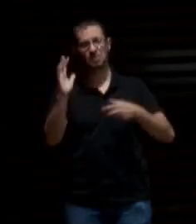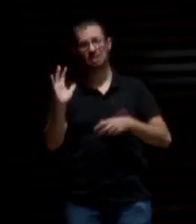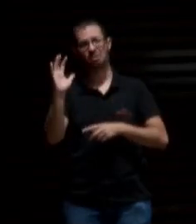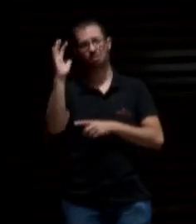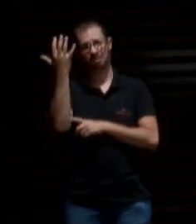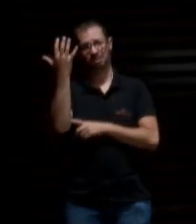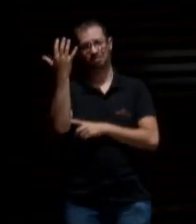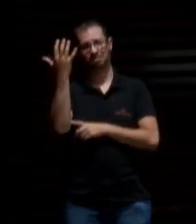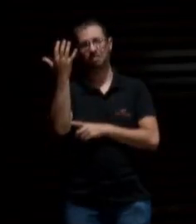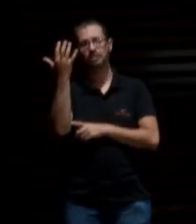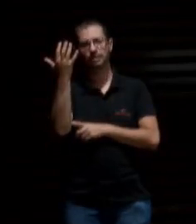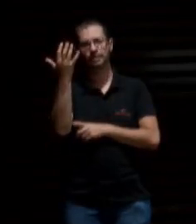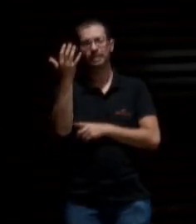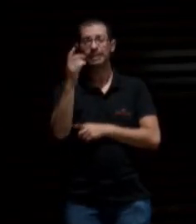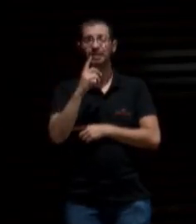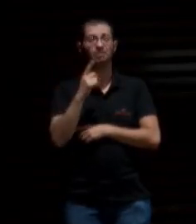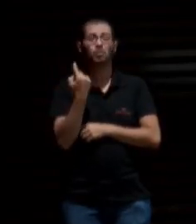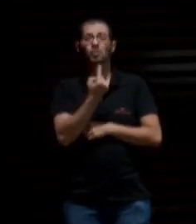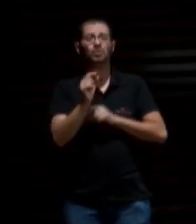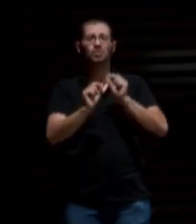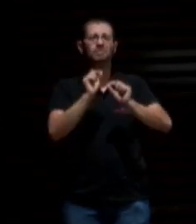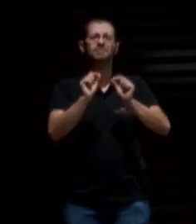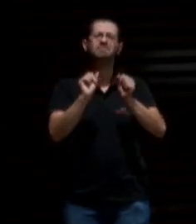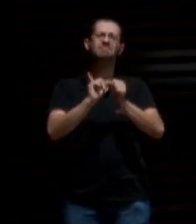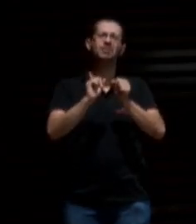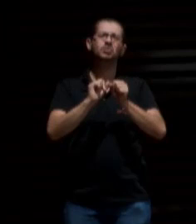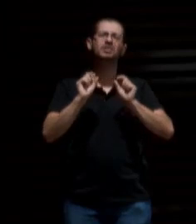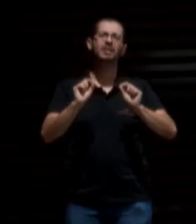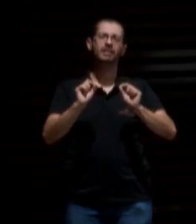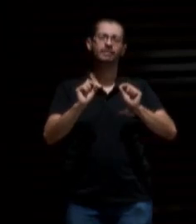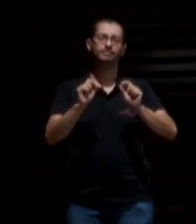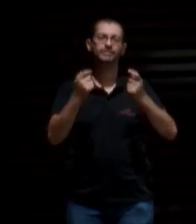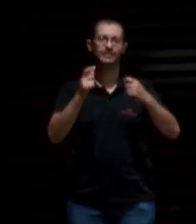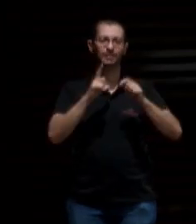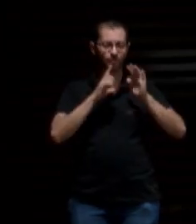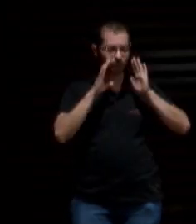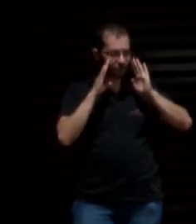quando isso acontece, nós só temos uma coisa para fazer. Voltar para a palavra.